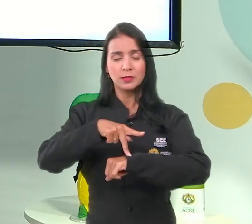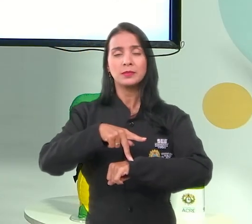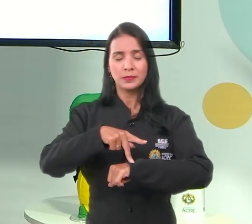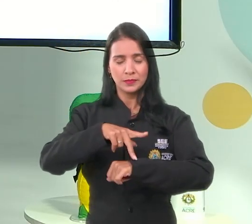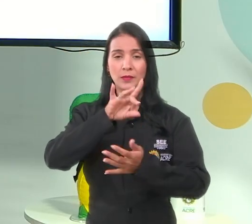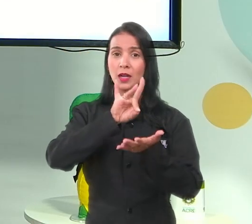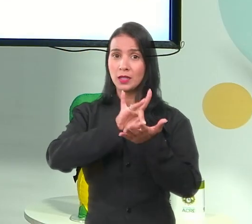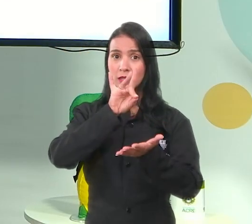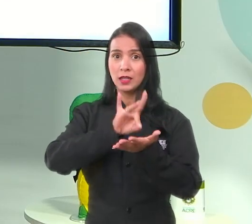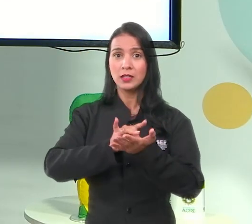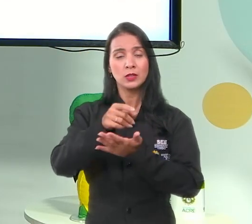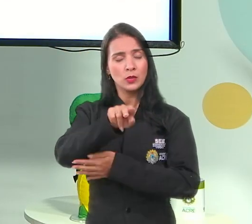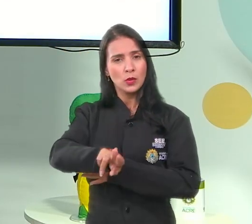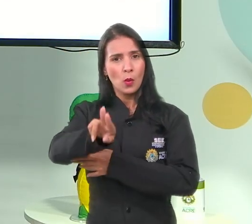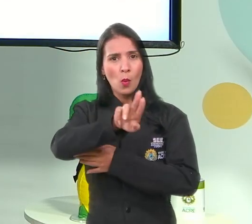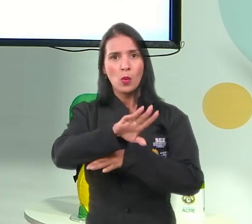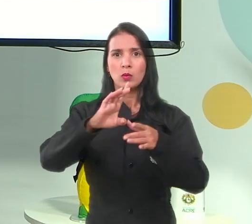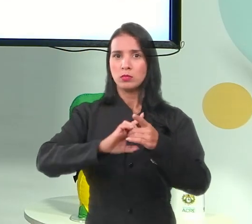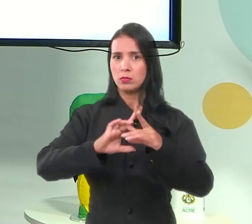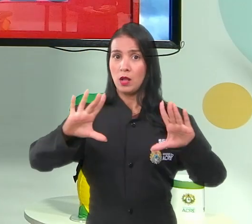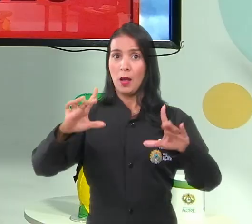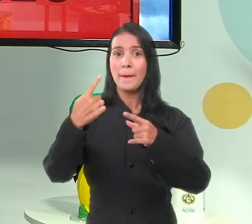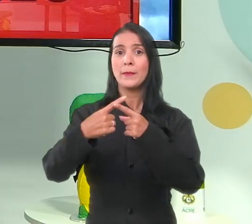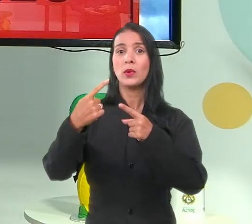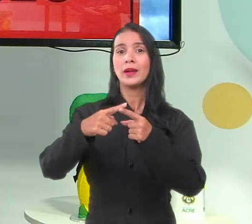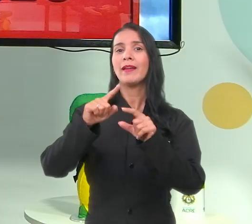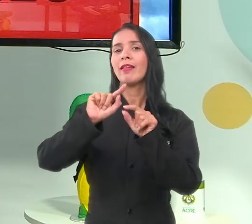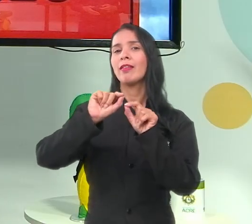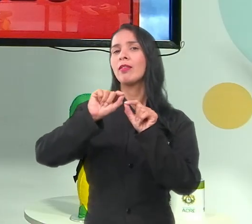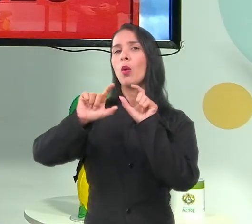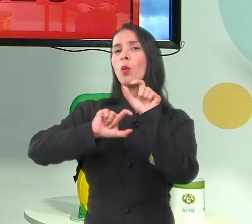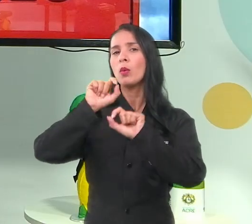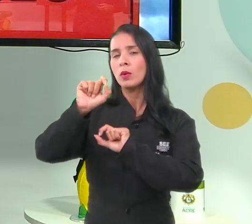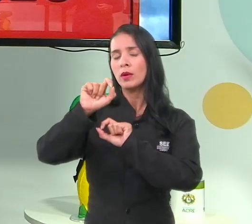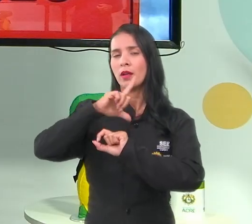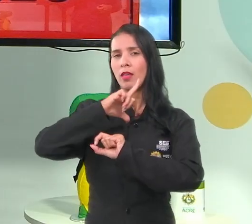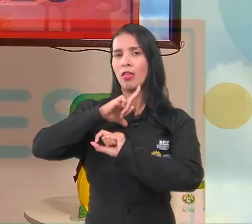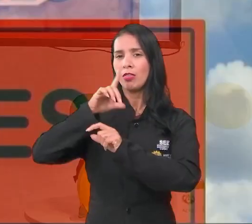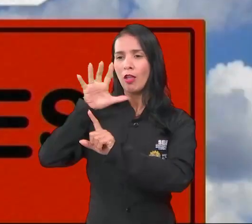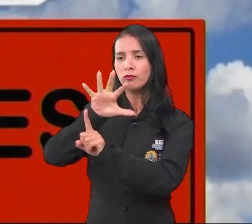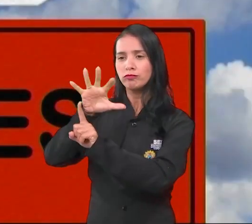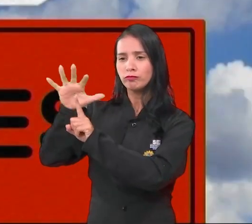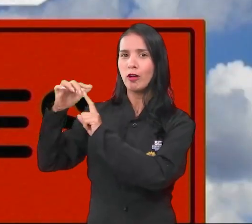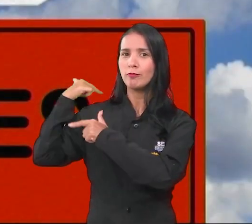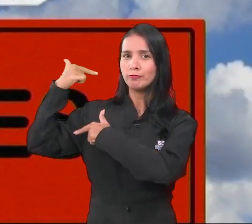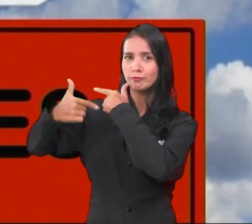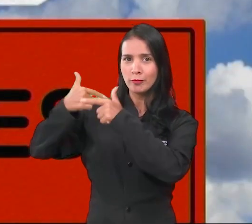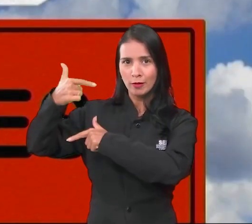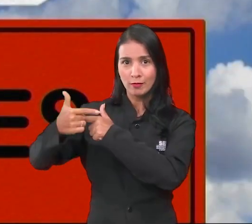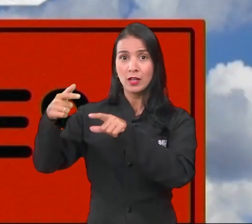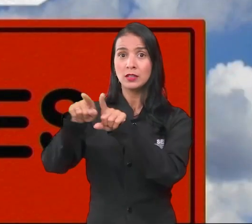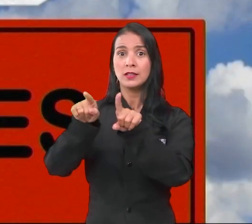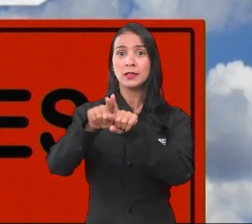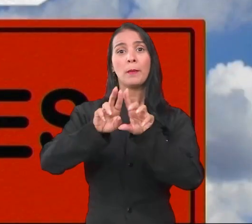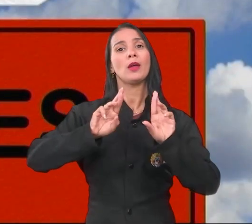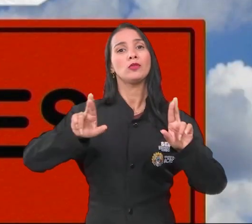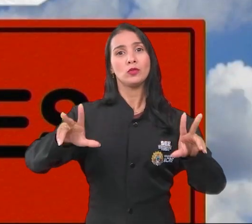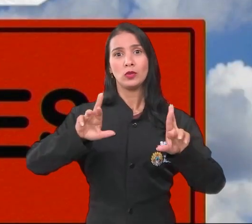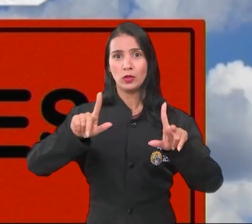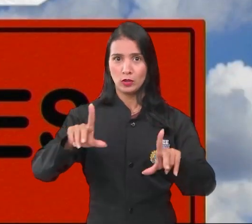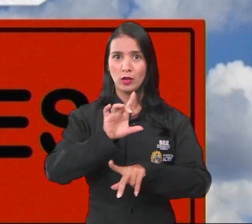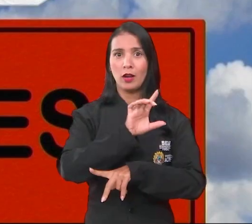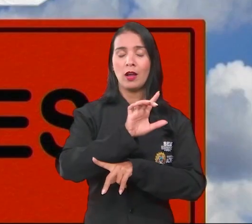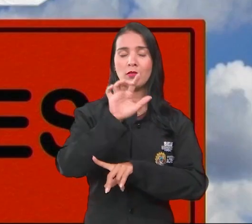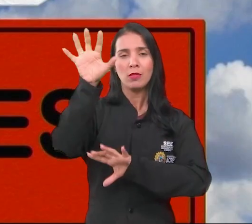aplicada, porque leva-se em consideração justamente isso. as diferenças existentes entre